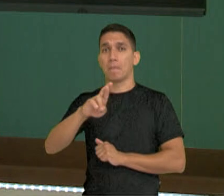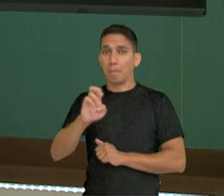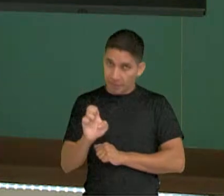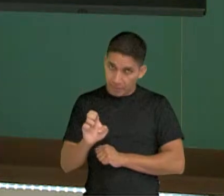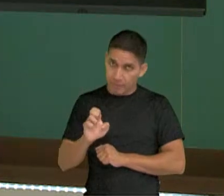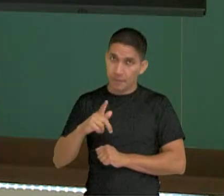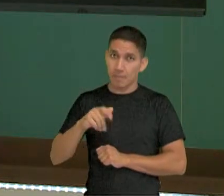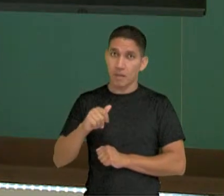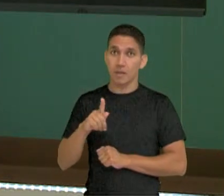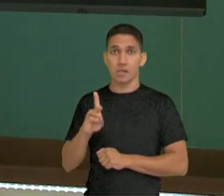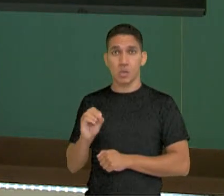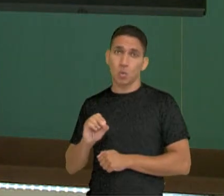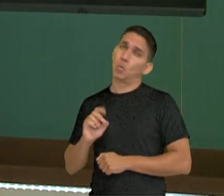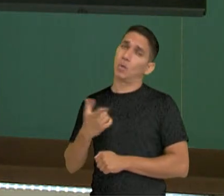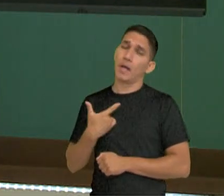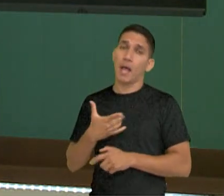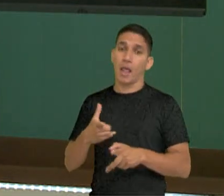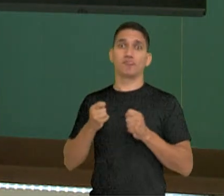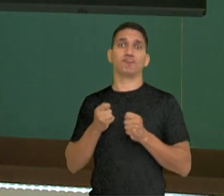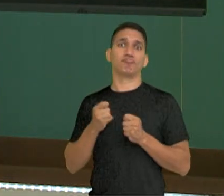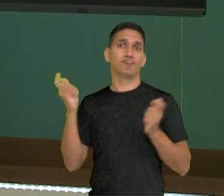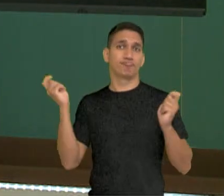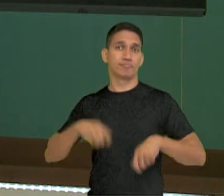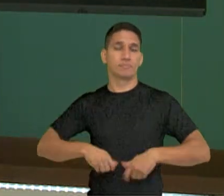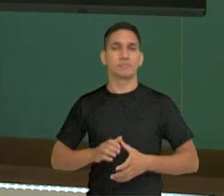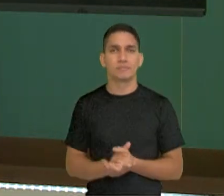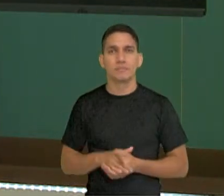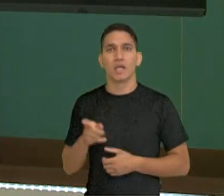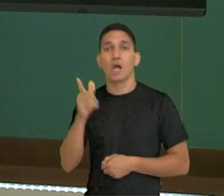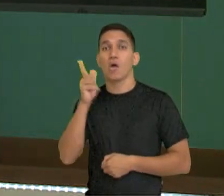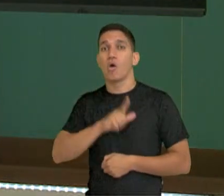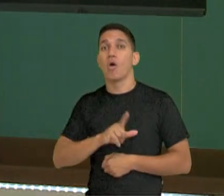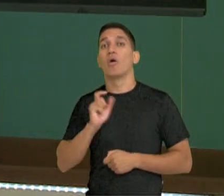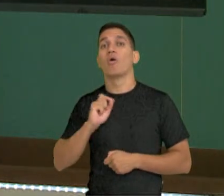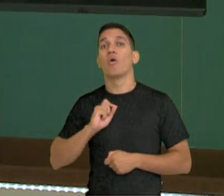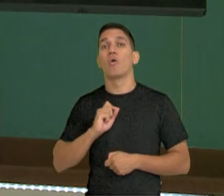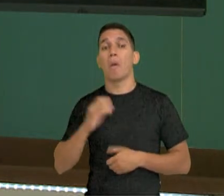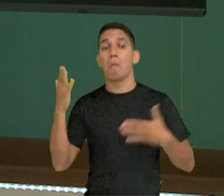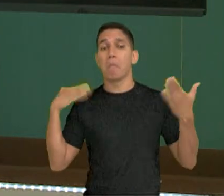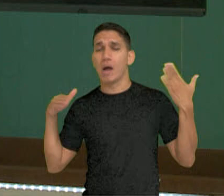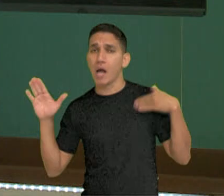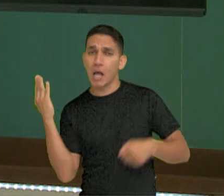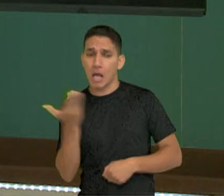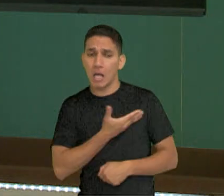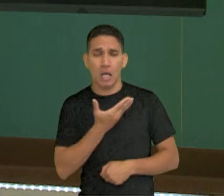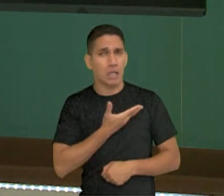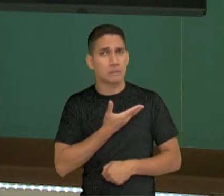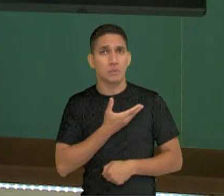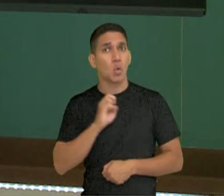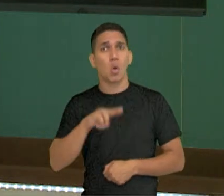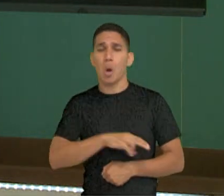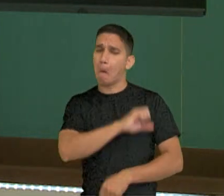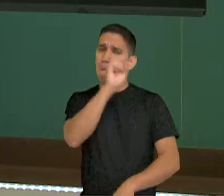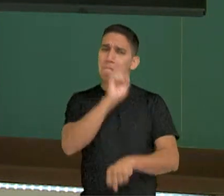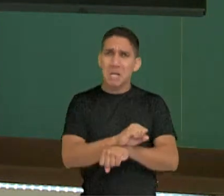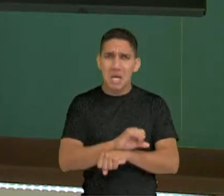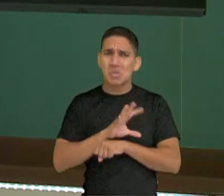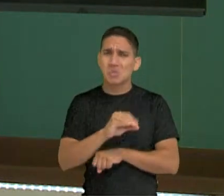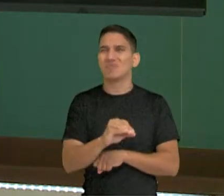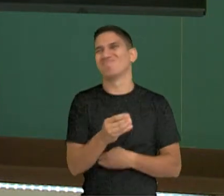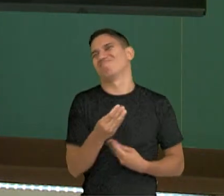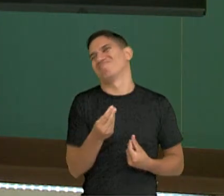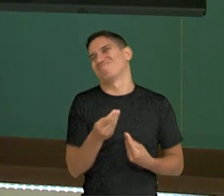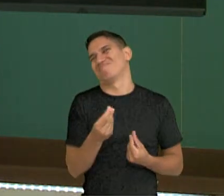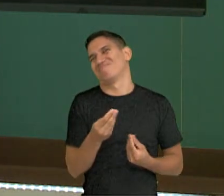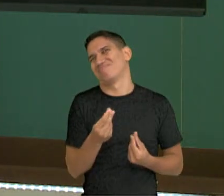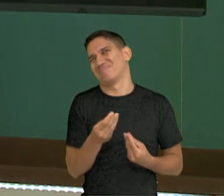que você economize. Ela pode reduzir a saída com os amigos. Tirar totalmente é complicado, né? Porque senão